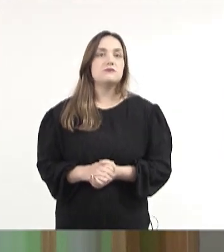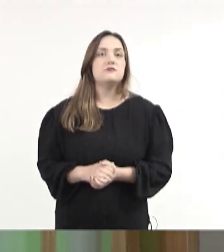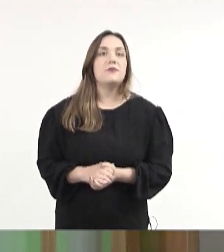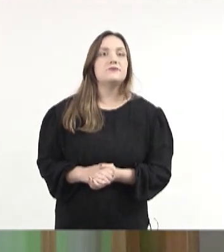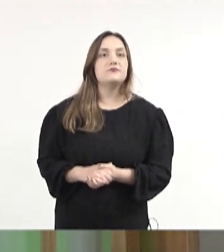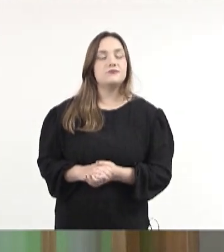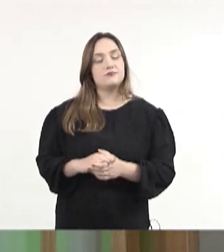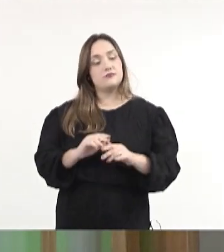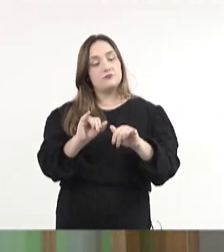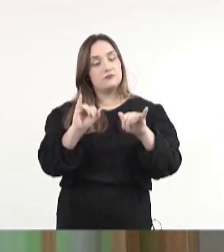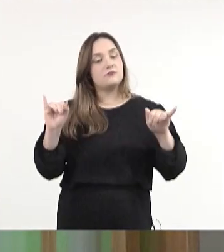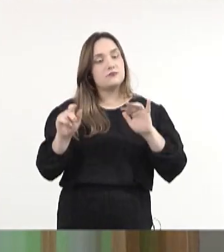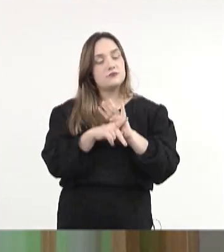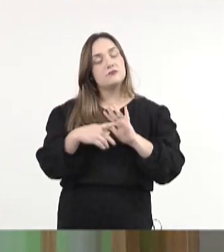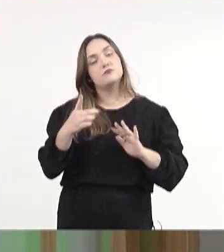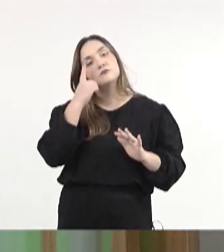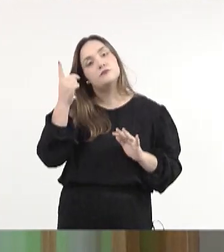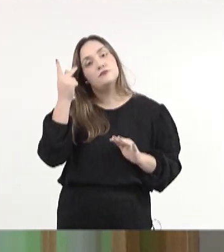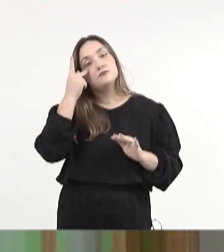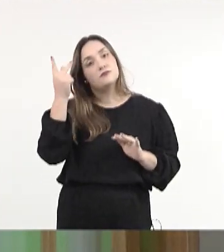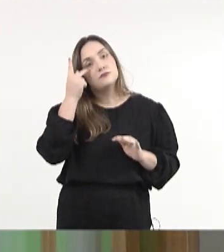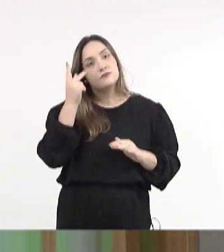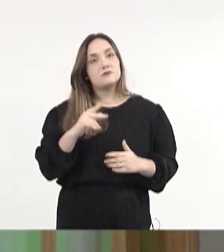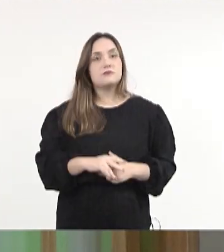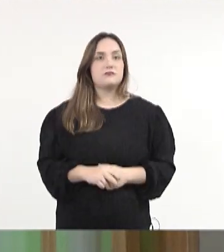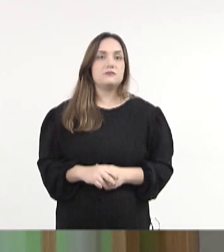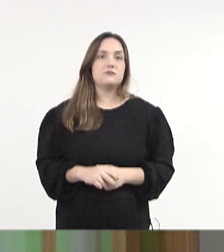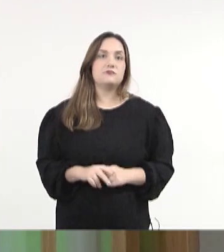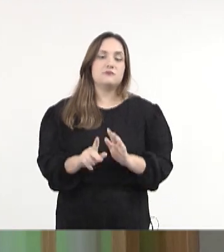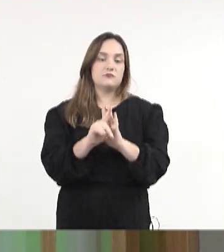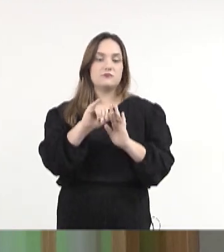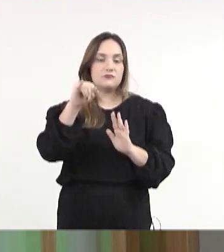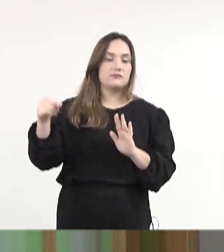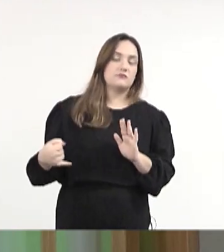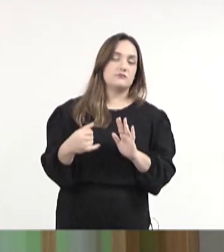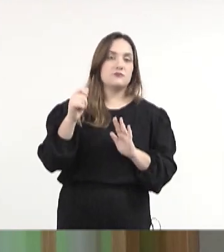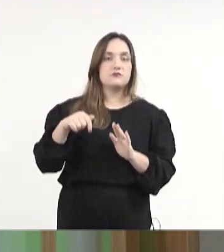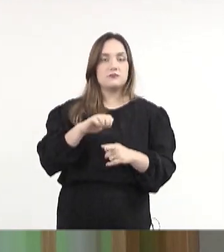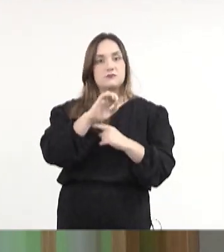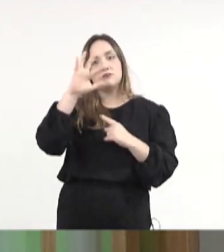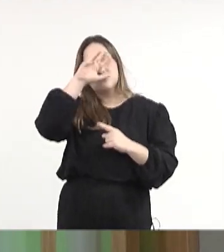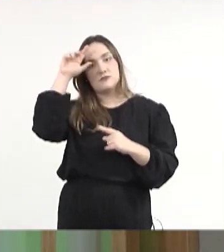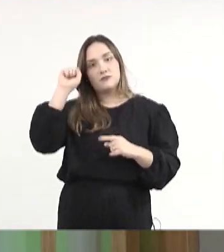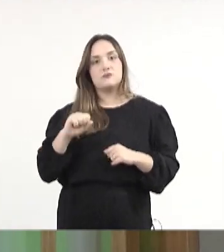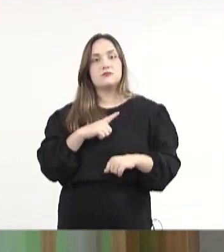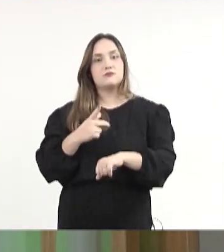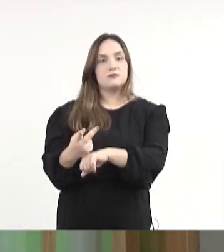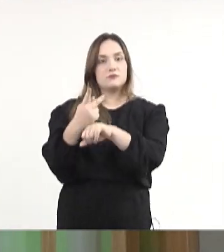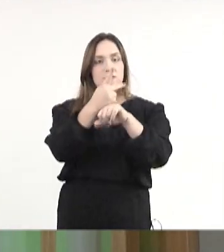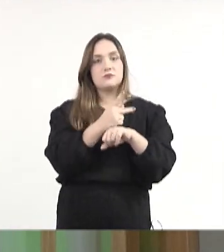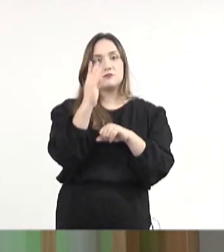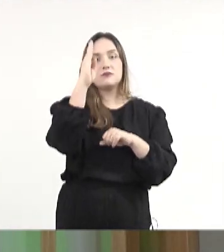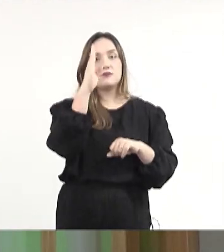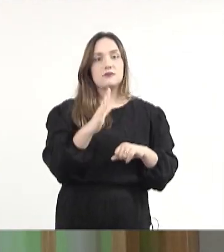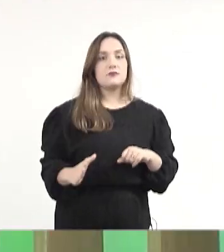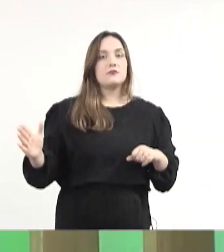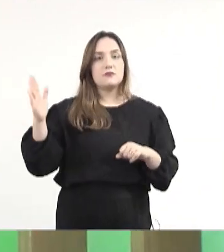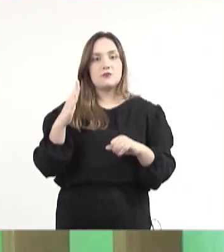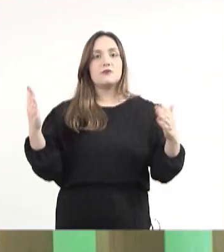a notícia trazida pelo deputado Pedro Kemp, programa aqui de Mato Grosso do Sul premiado nacionalmente.